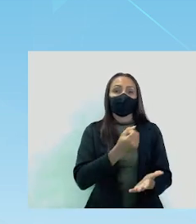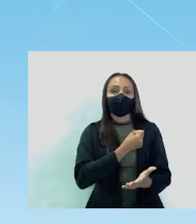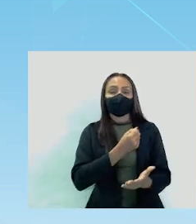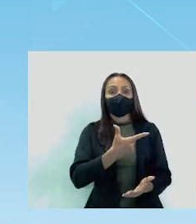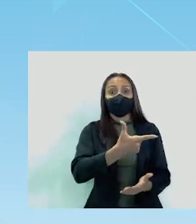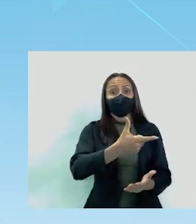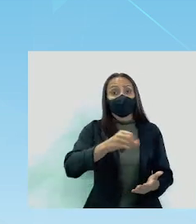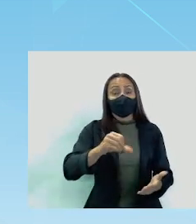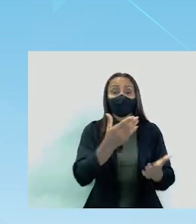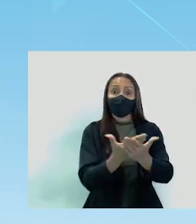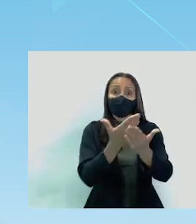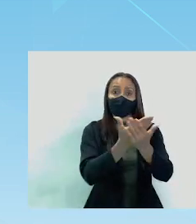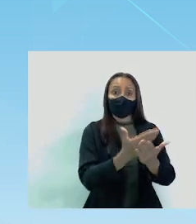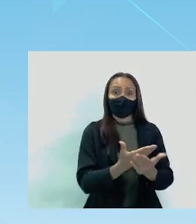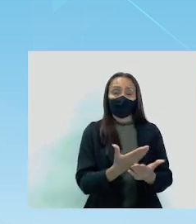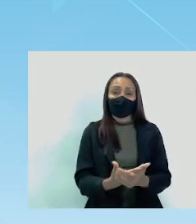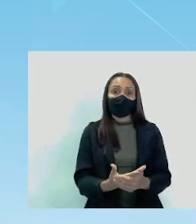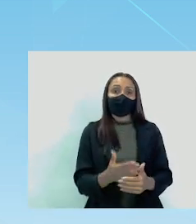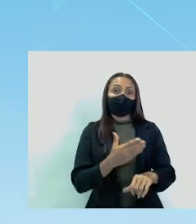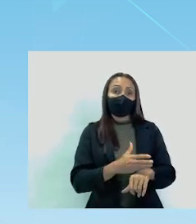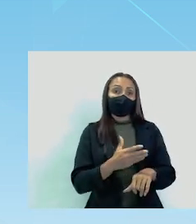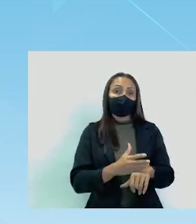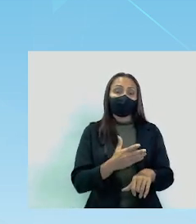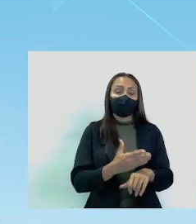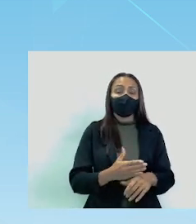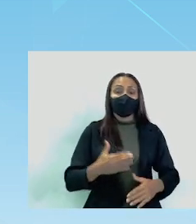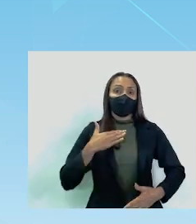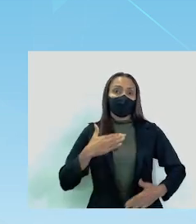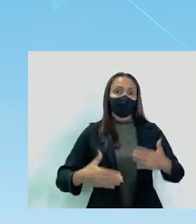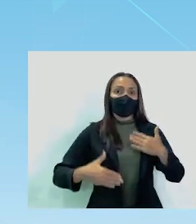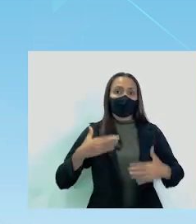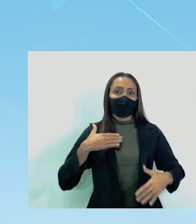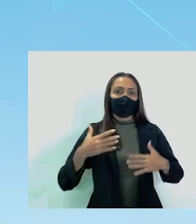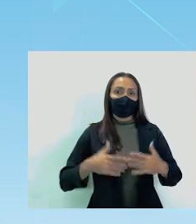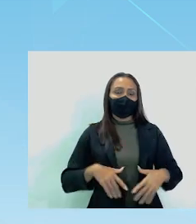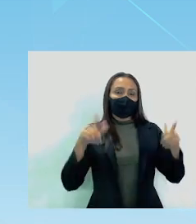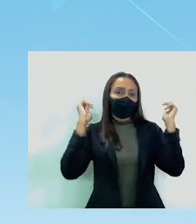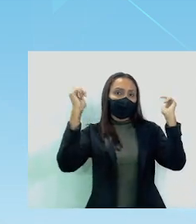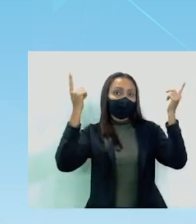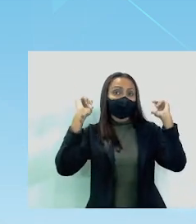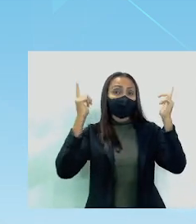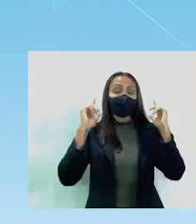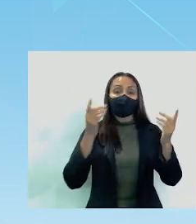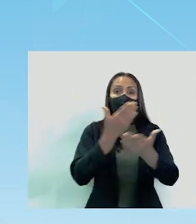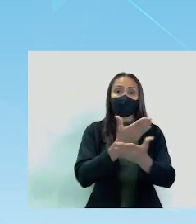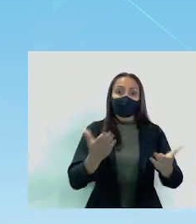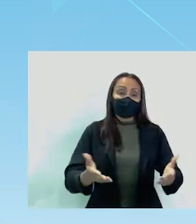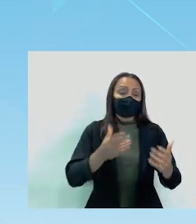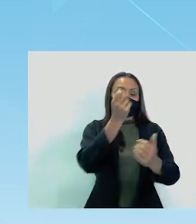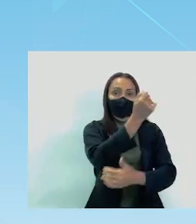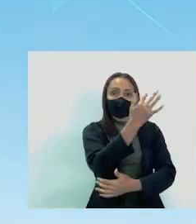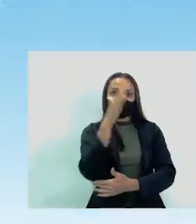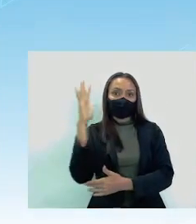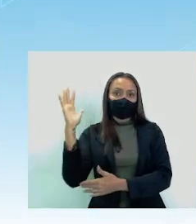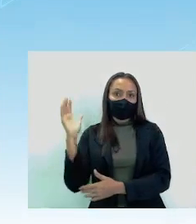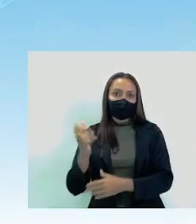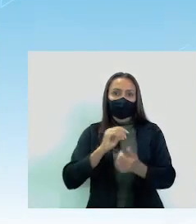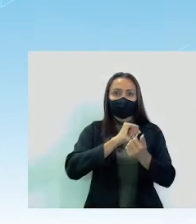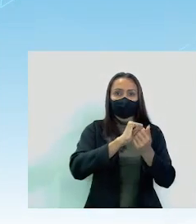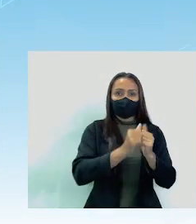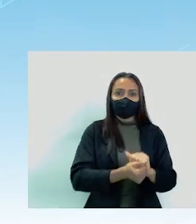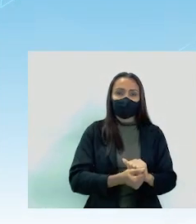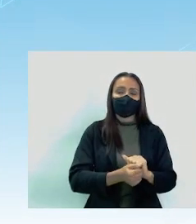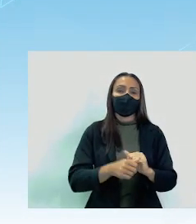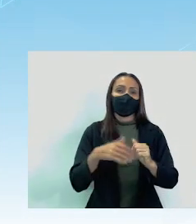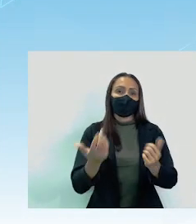né, ao conteúdo de práticas corporais de aventura na natureza, ou como a gente falou na aula anterior, né, que são os esportes radicais, os